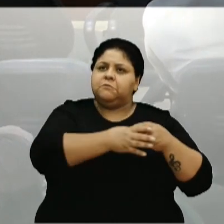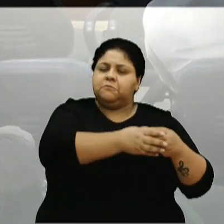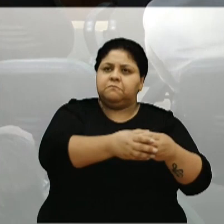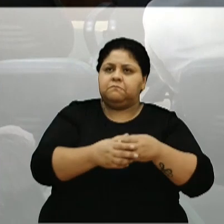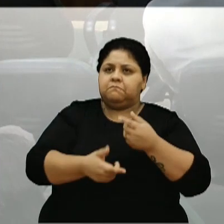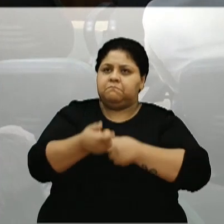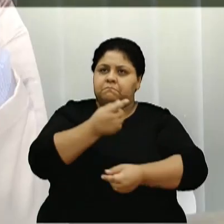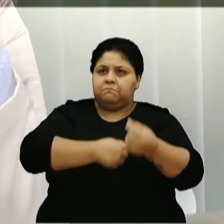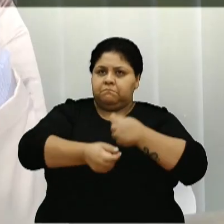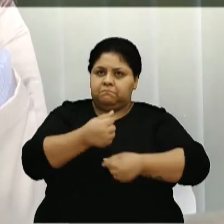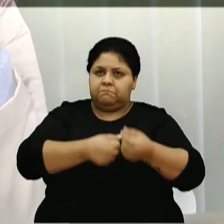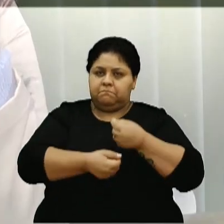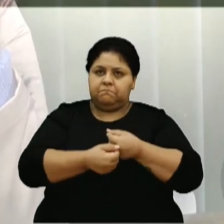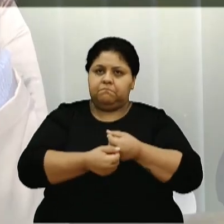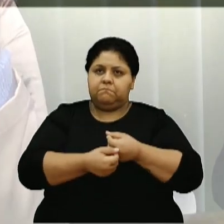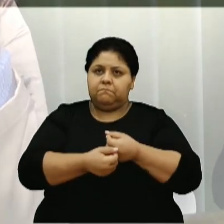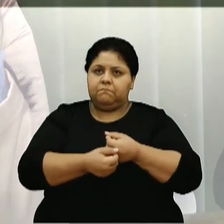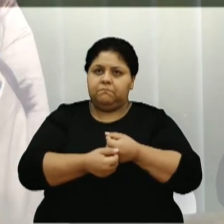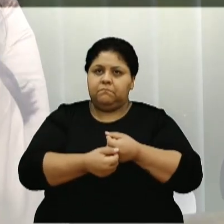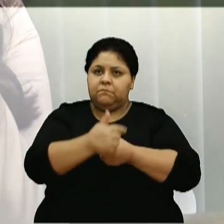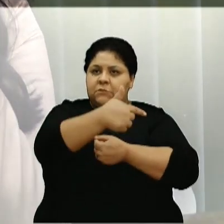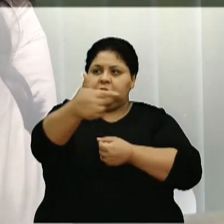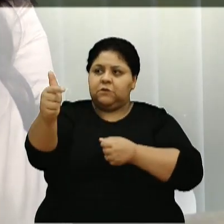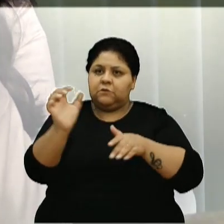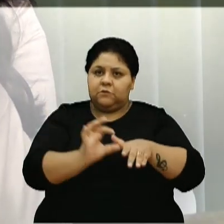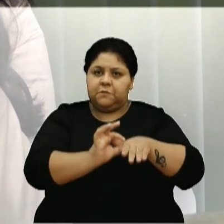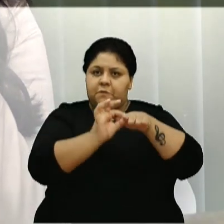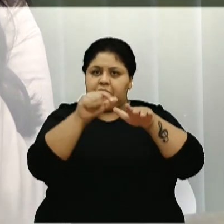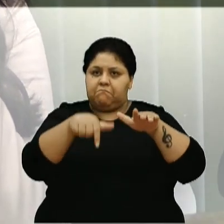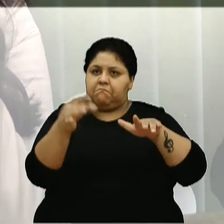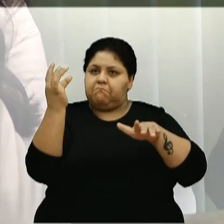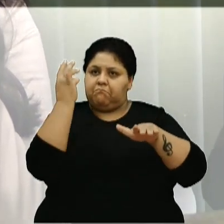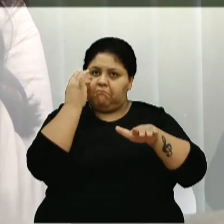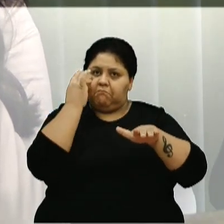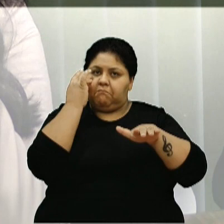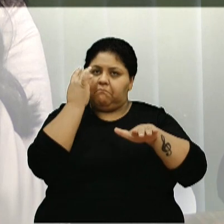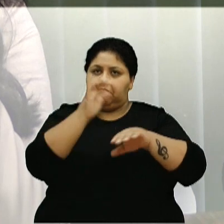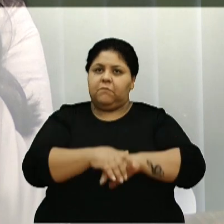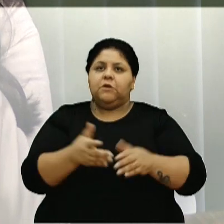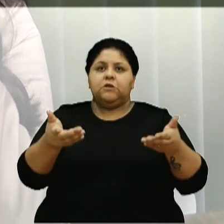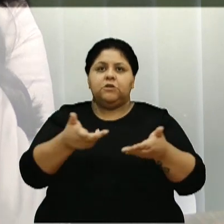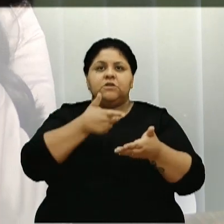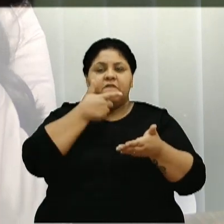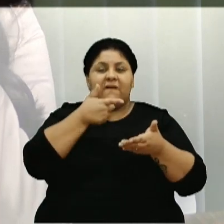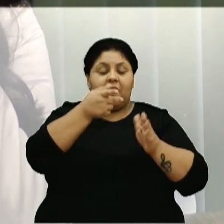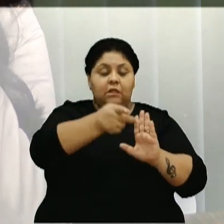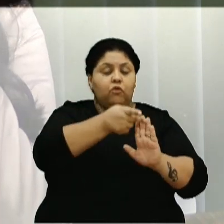finanças e as demais autoridades aqui presentes. já mencionadas no